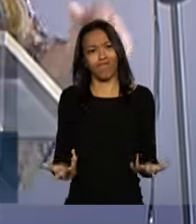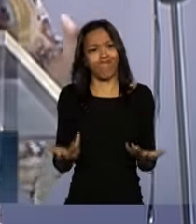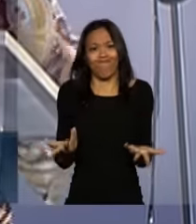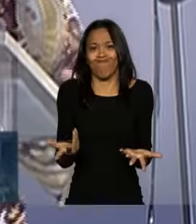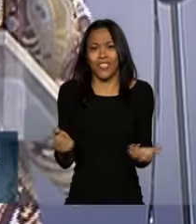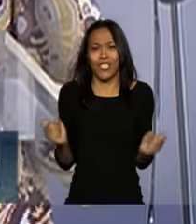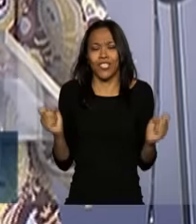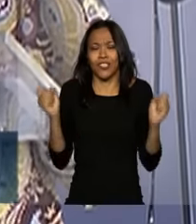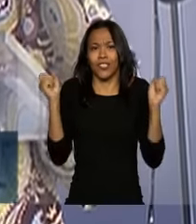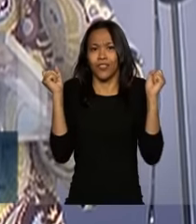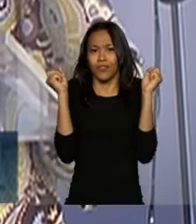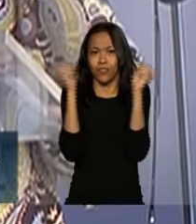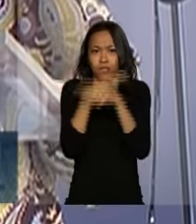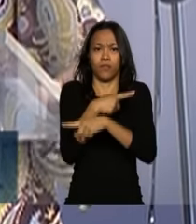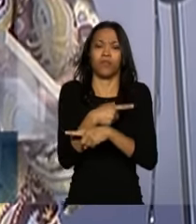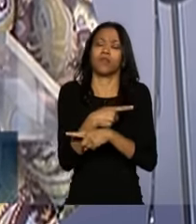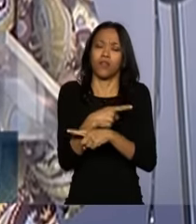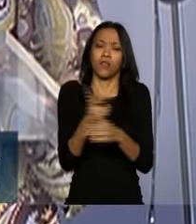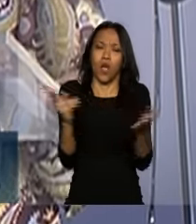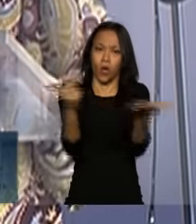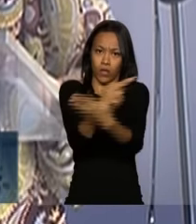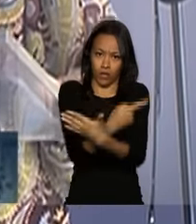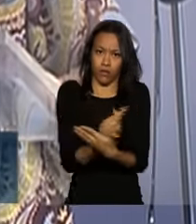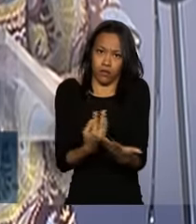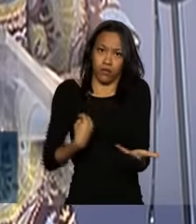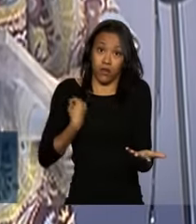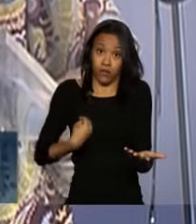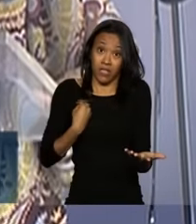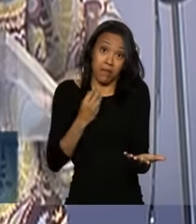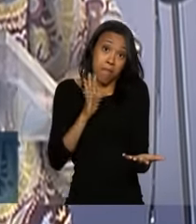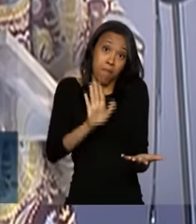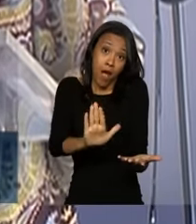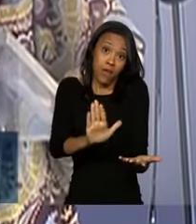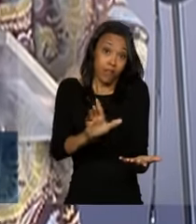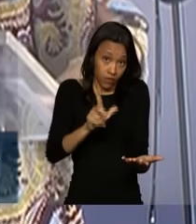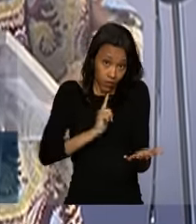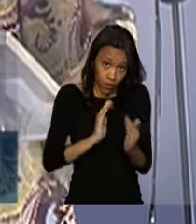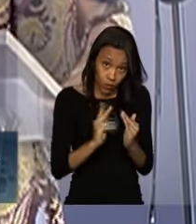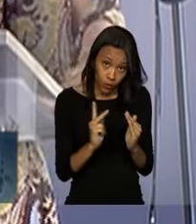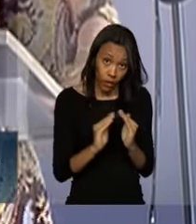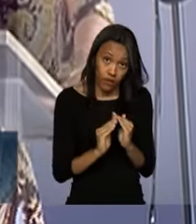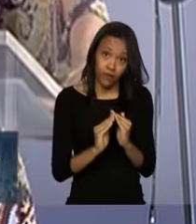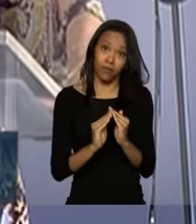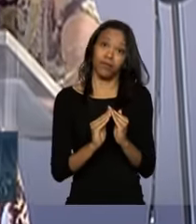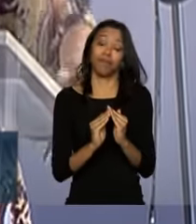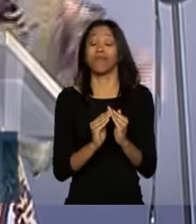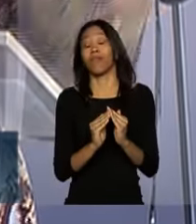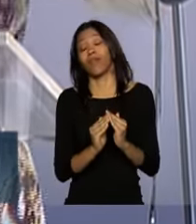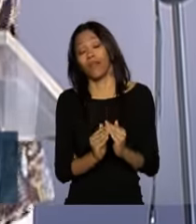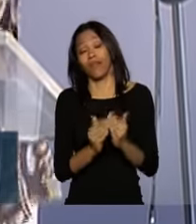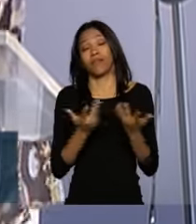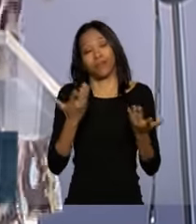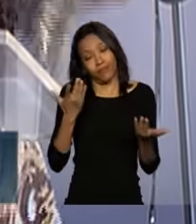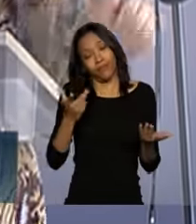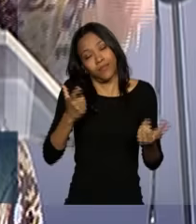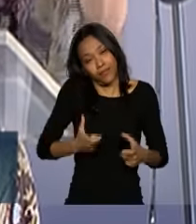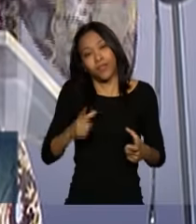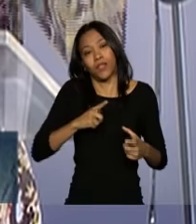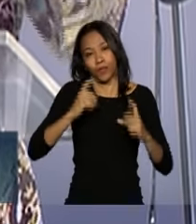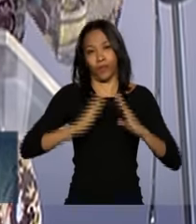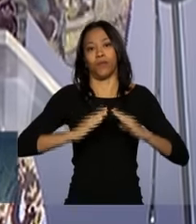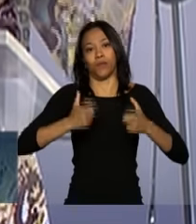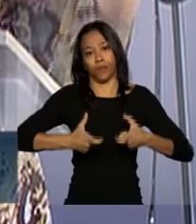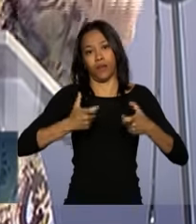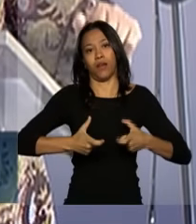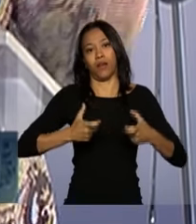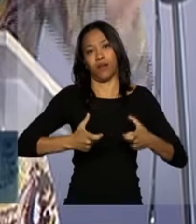maior dificuldade, se você tiver sua casa, você tem onde ir.